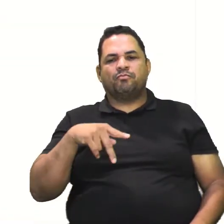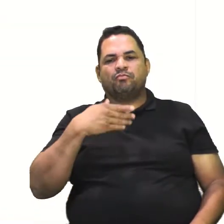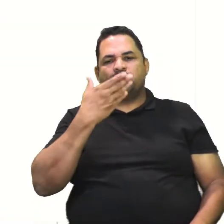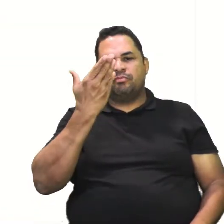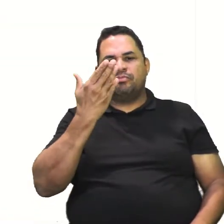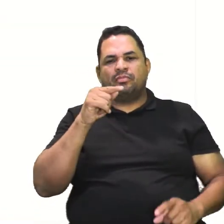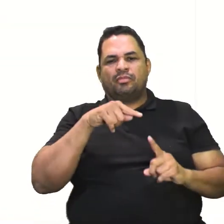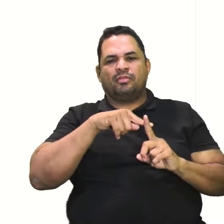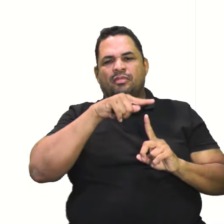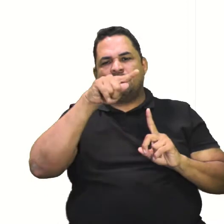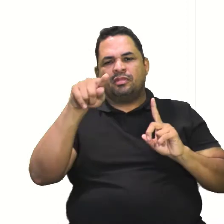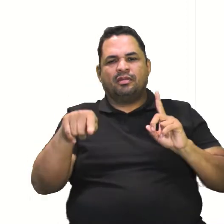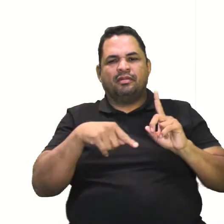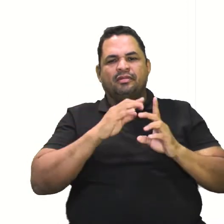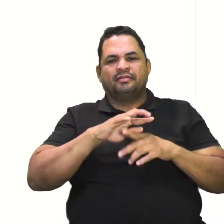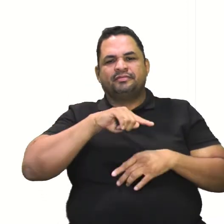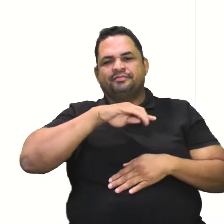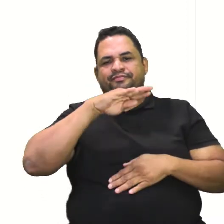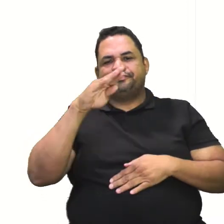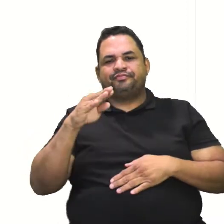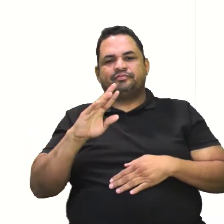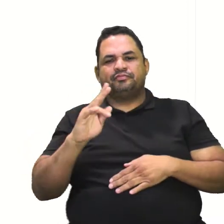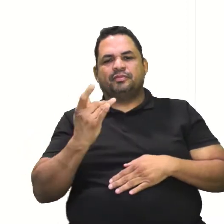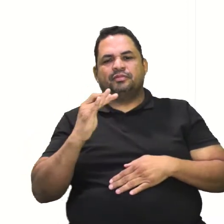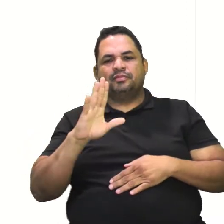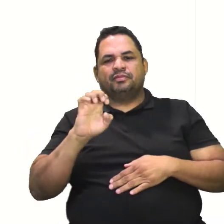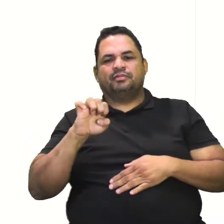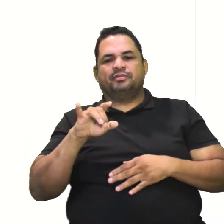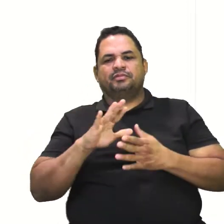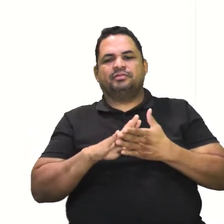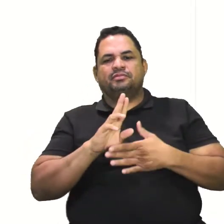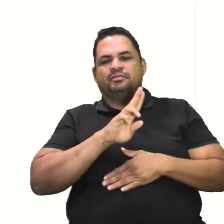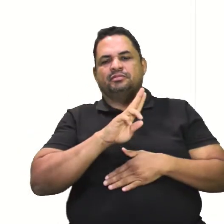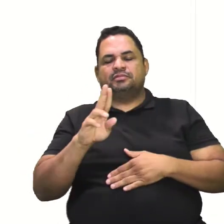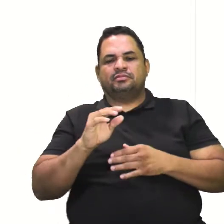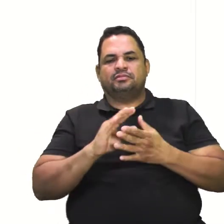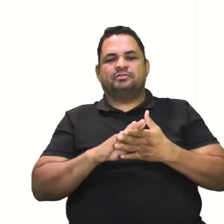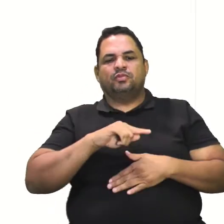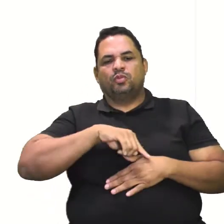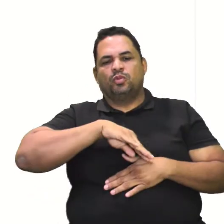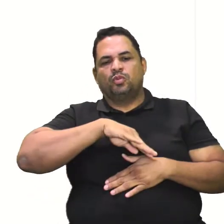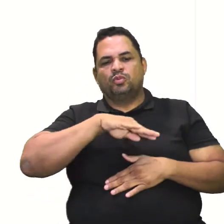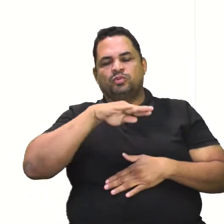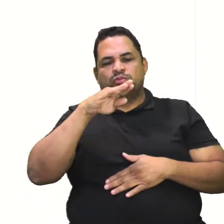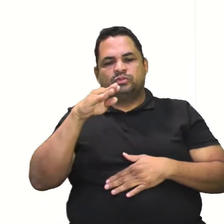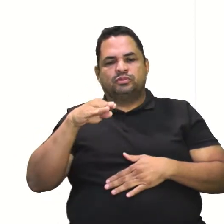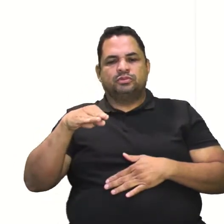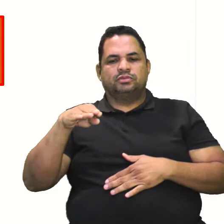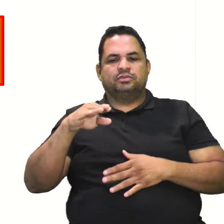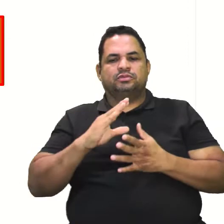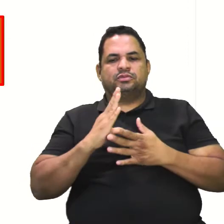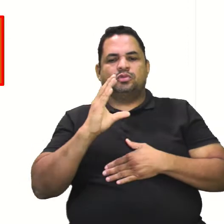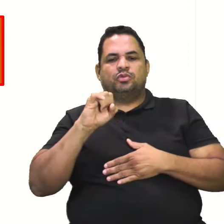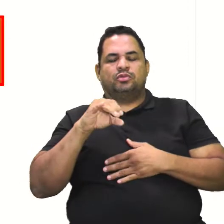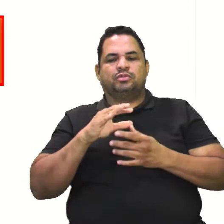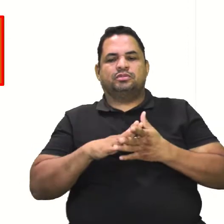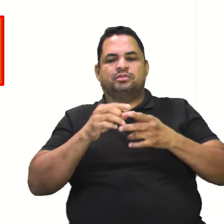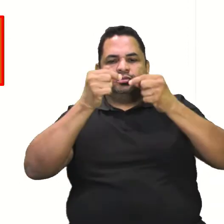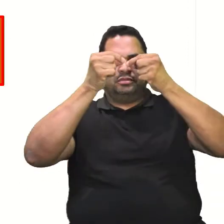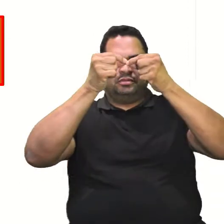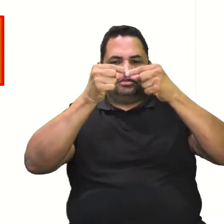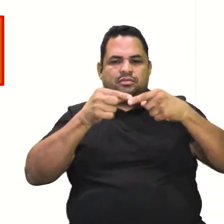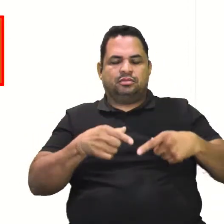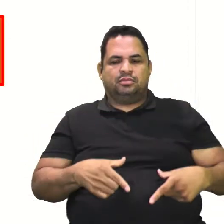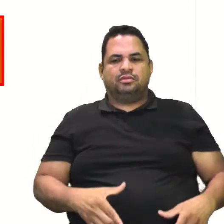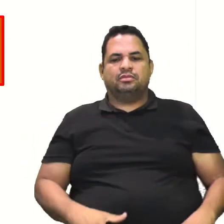lá. Circunferências, parábolas, hipérboles e elipses são as chamadas curvas cônicas. Olha lá, todas elas